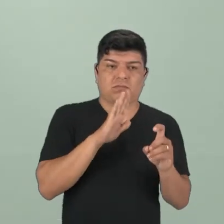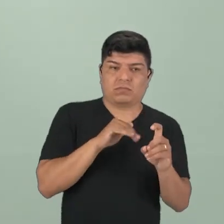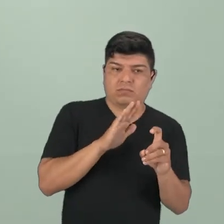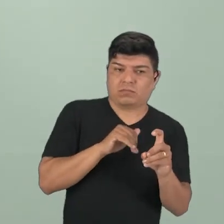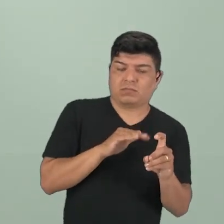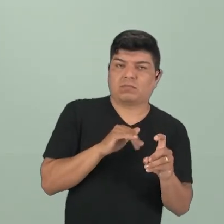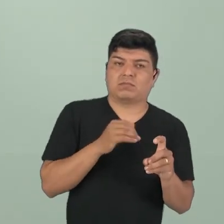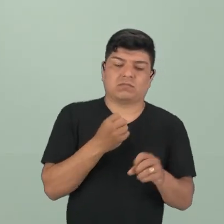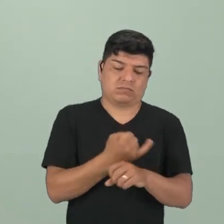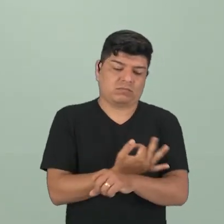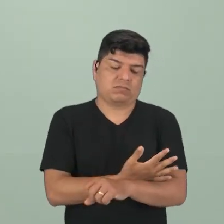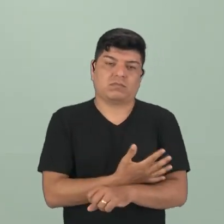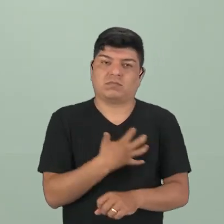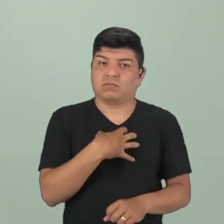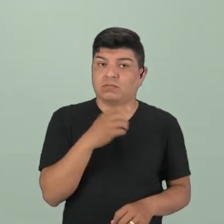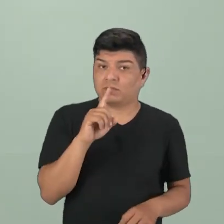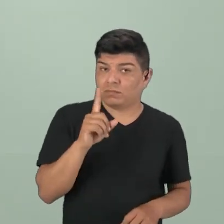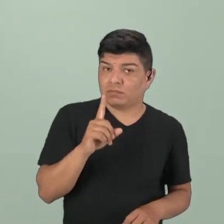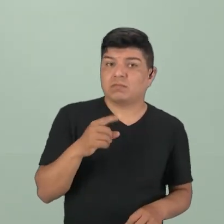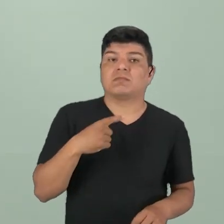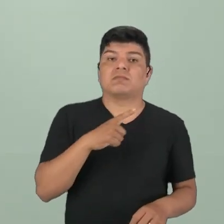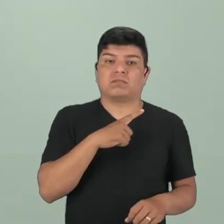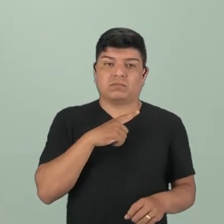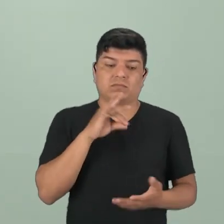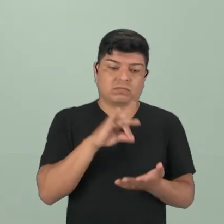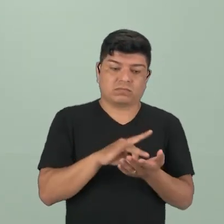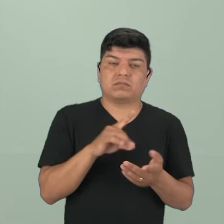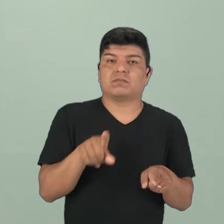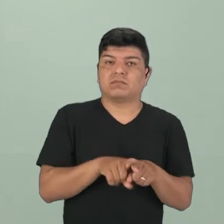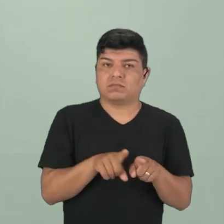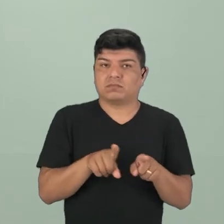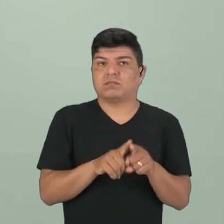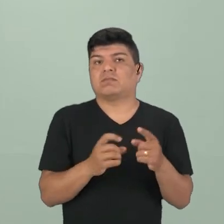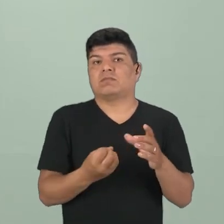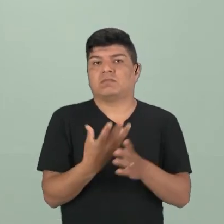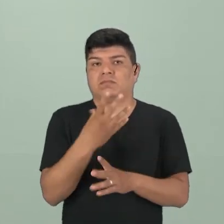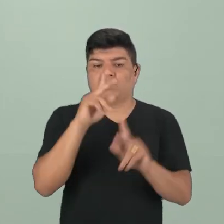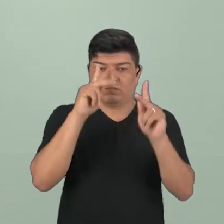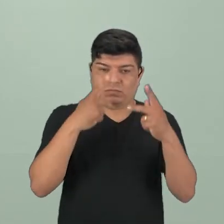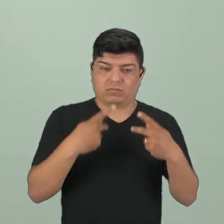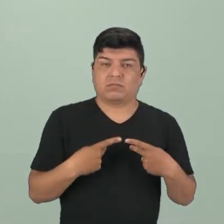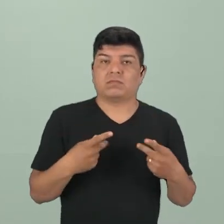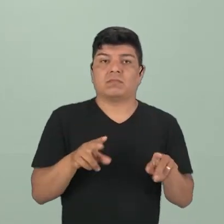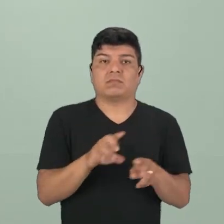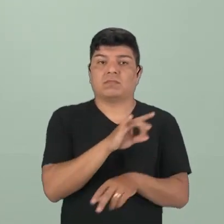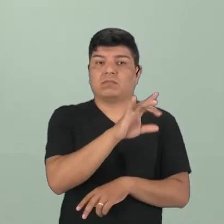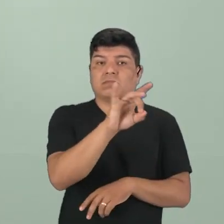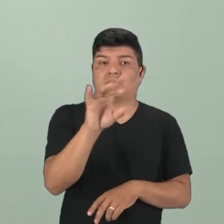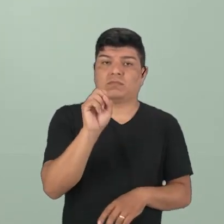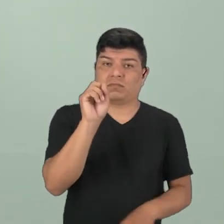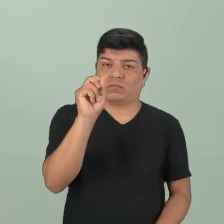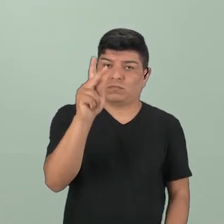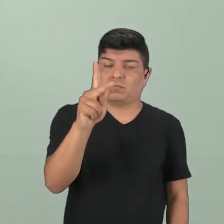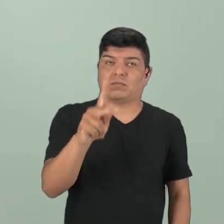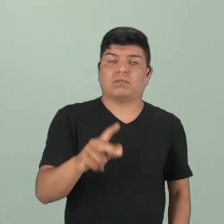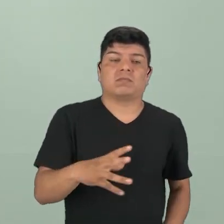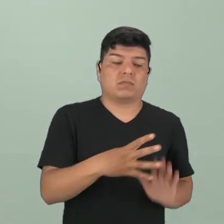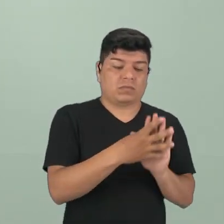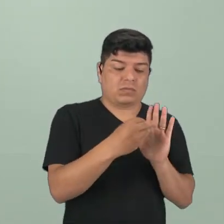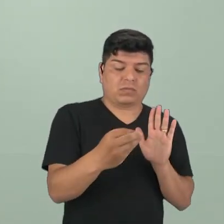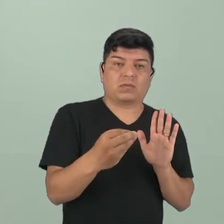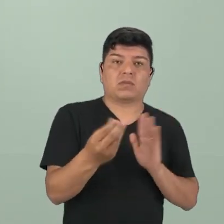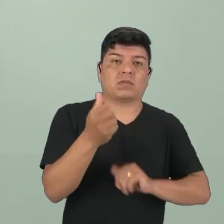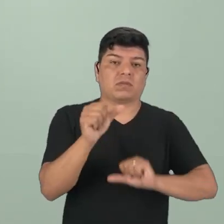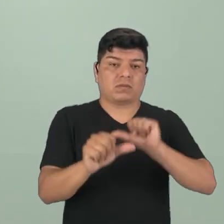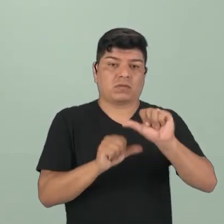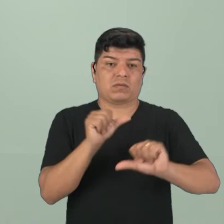nada a ver, é só emoção e sentimento. Não, mexem sim com a razão. Formam a personalidade, ok? E o símbolo